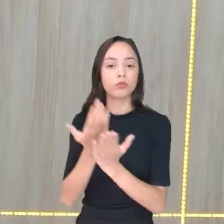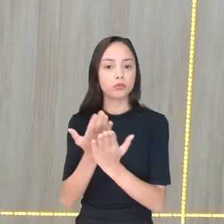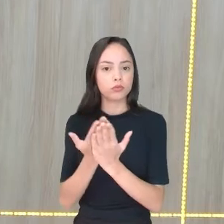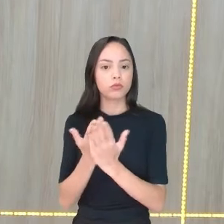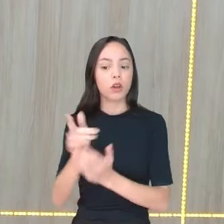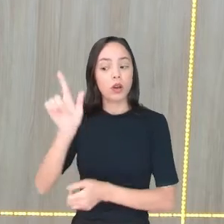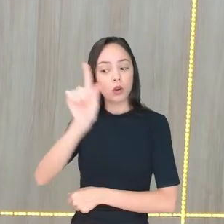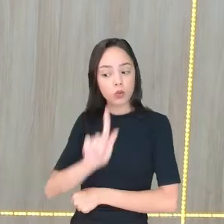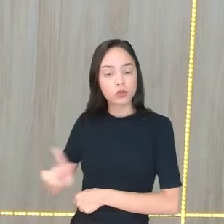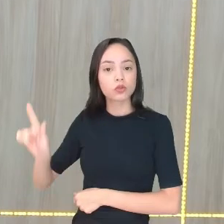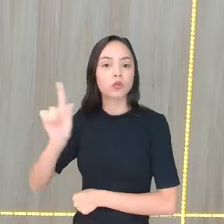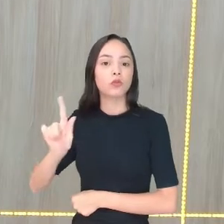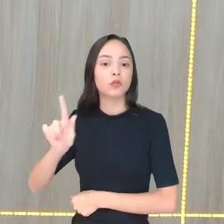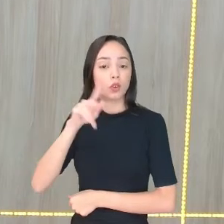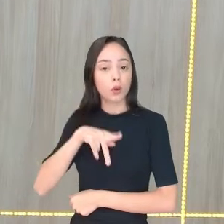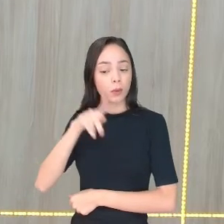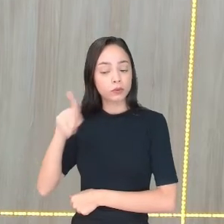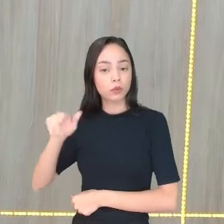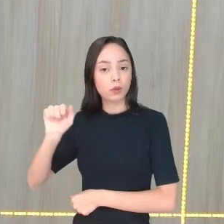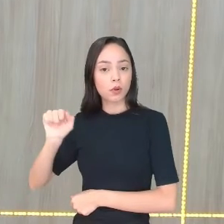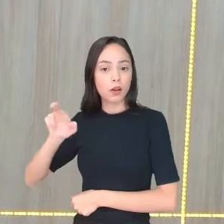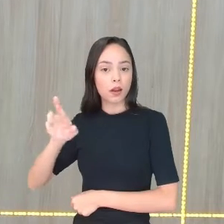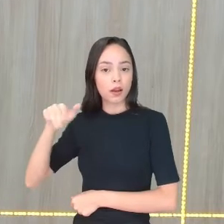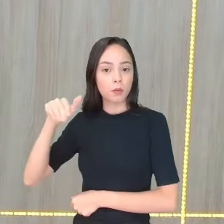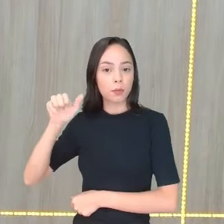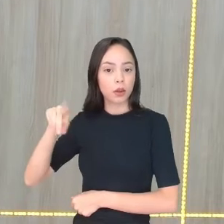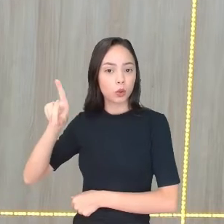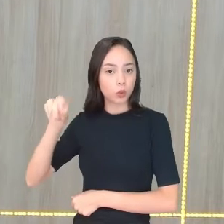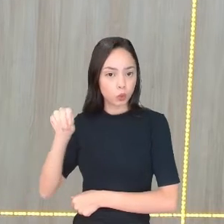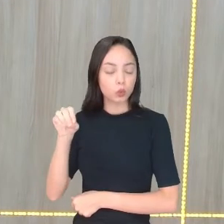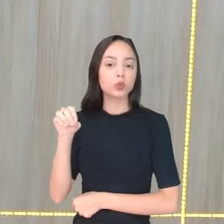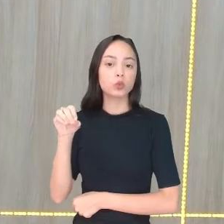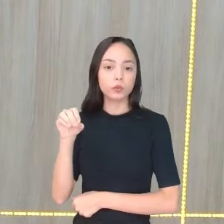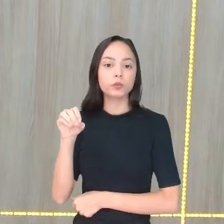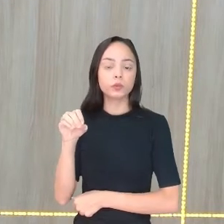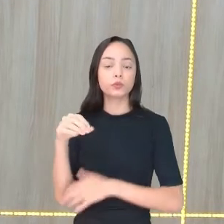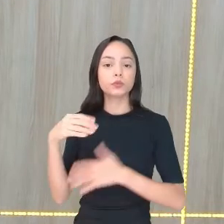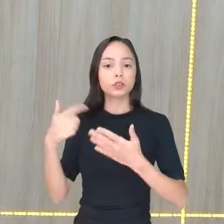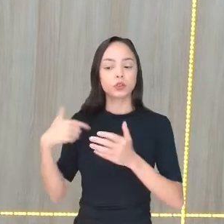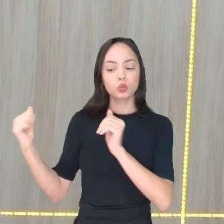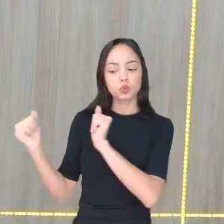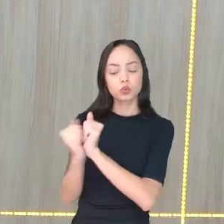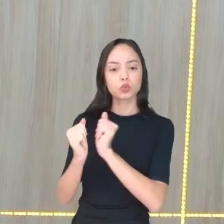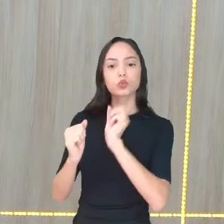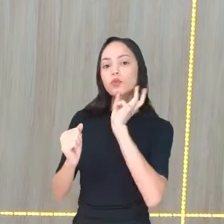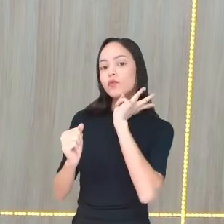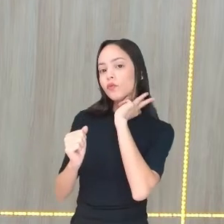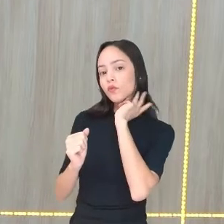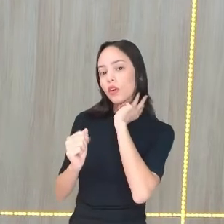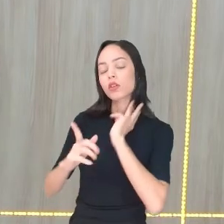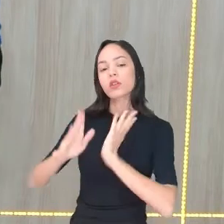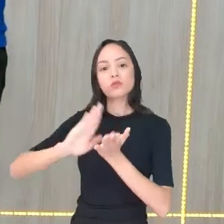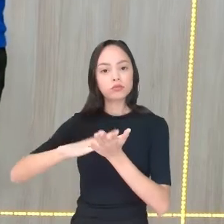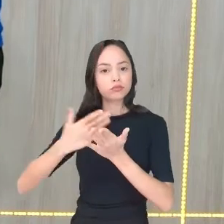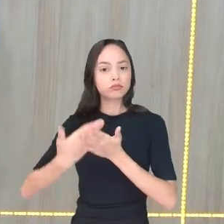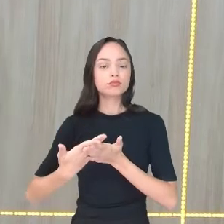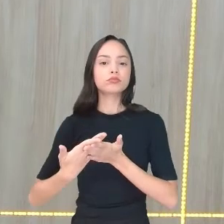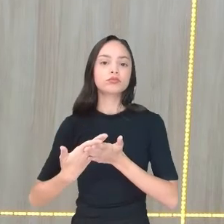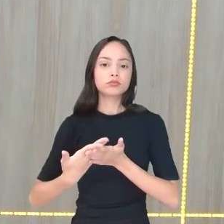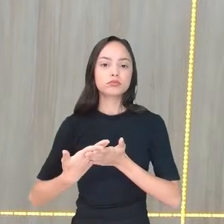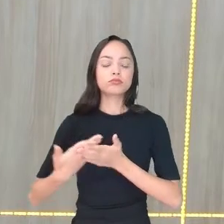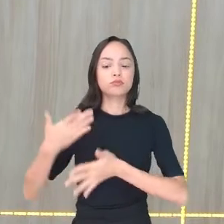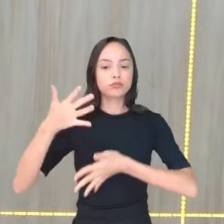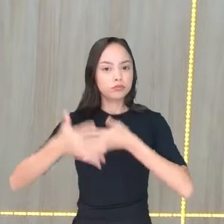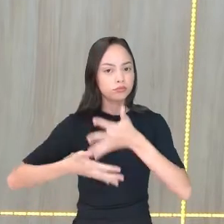de geografia. Eu sou o professor Armando Pérez, estou aqui junto com Vanessa, que está fazendo, né,